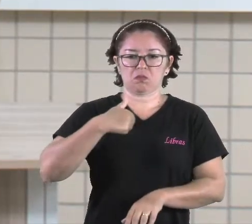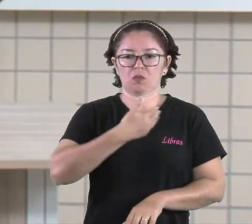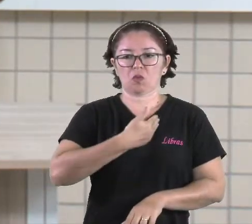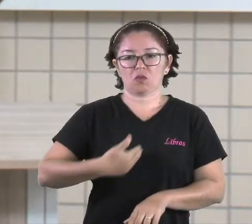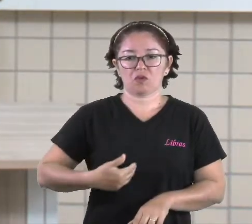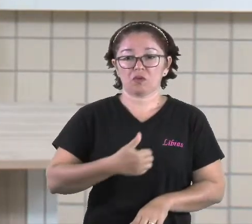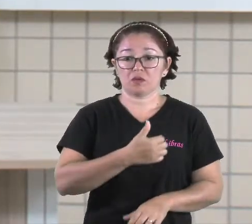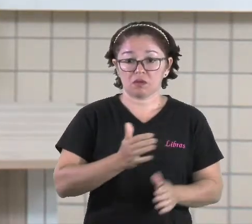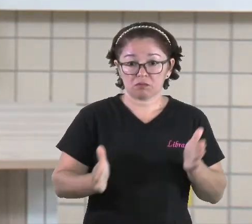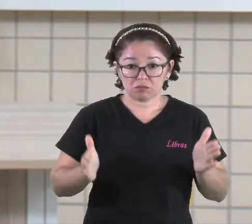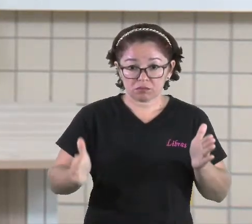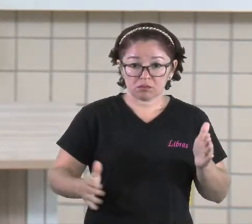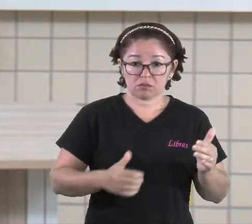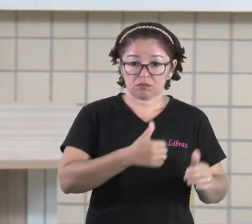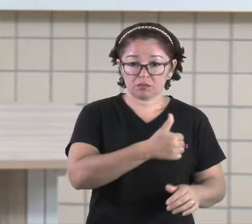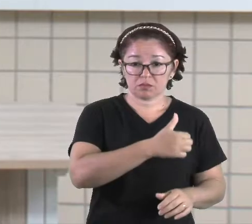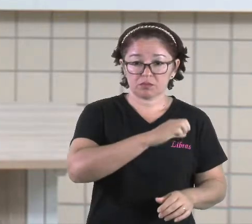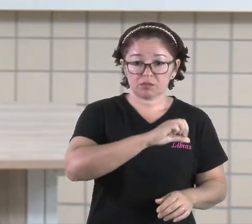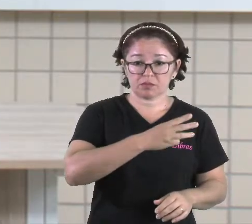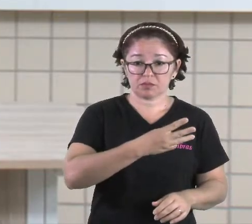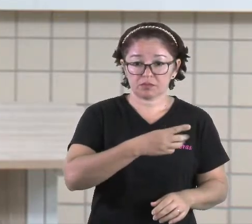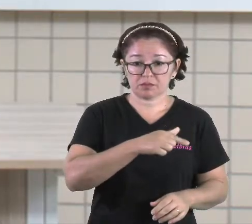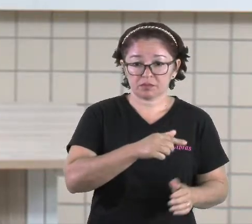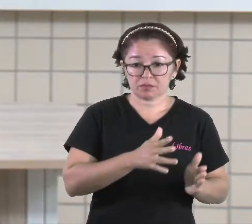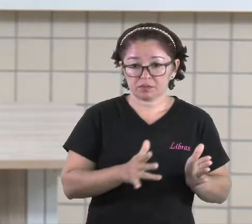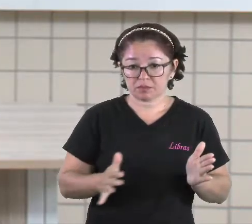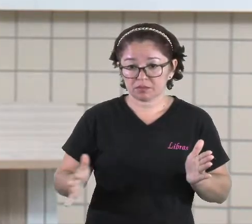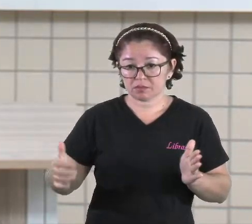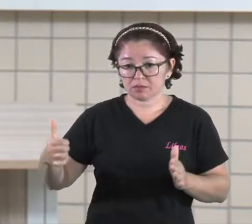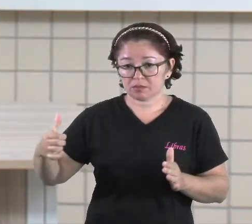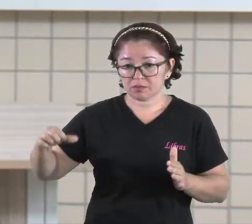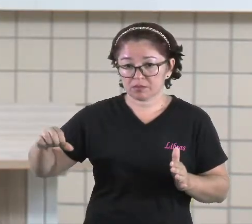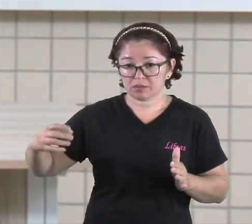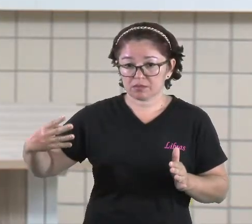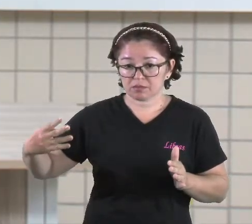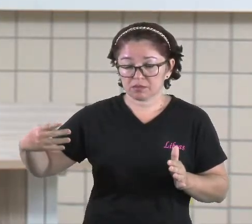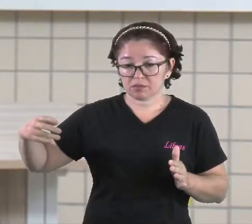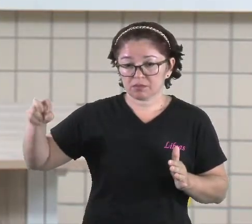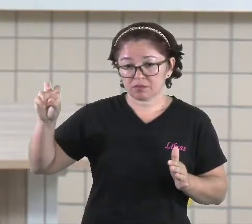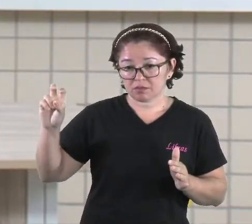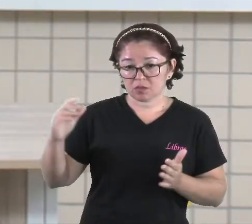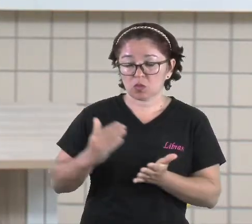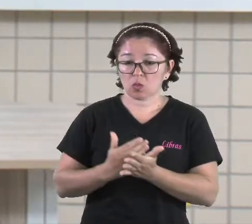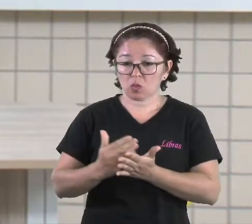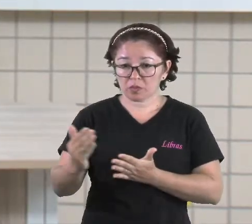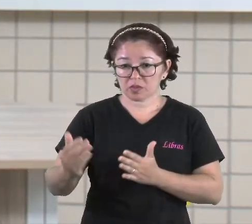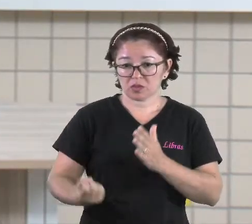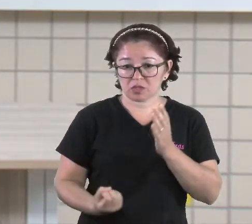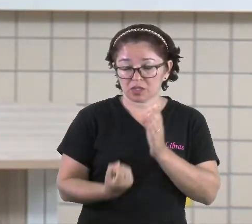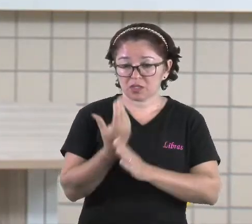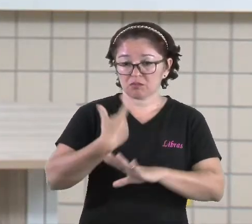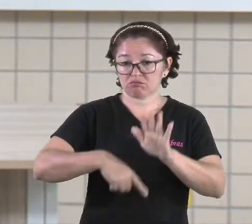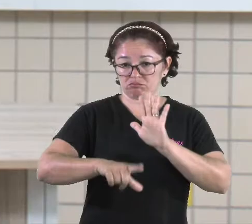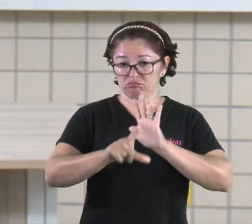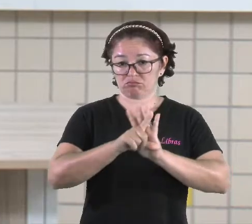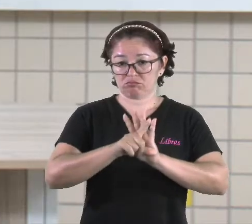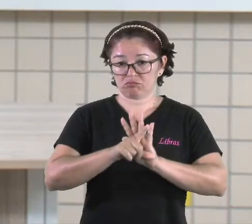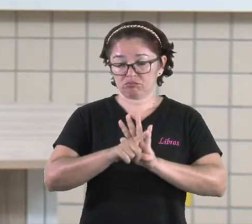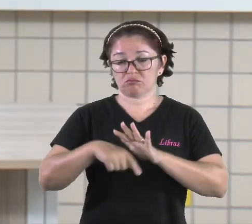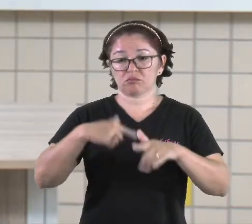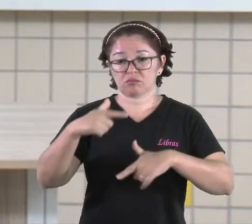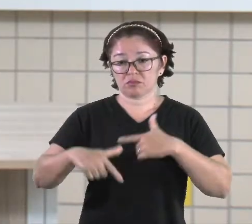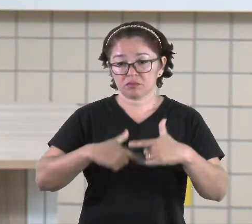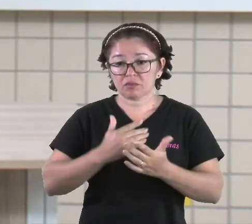1945. Nesse período houve uma consolidação das leis trabalhistas e inicia-se um amplo processo de industrialização